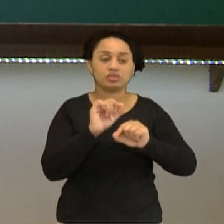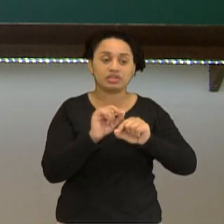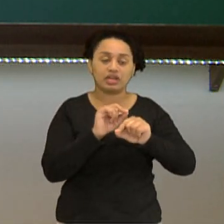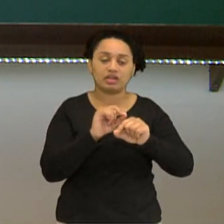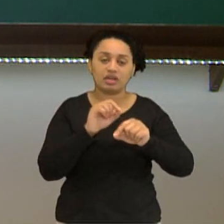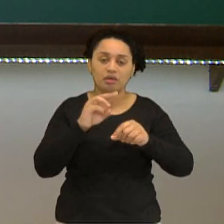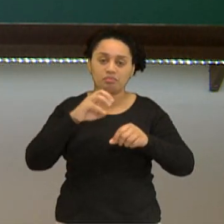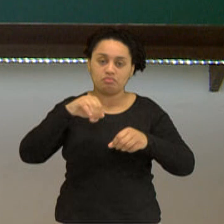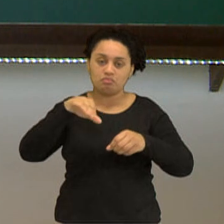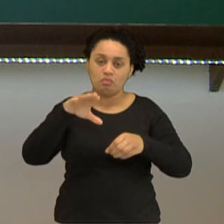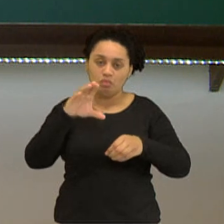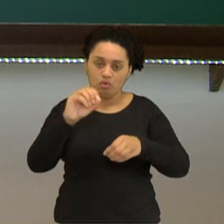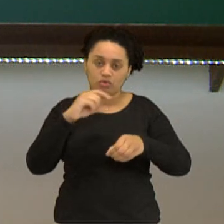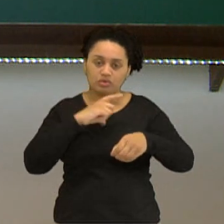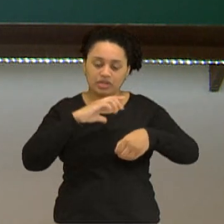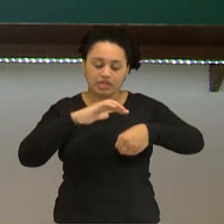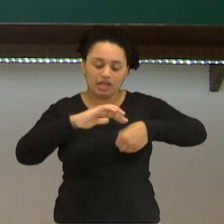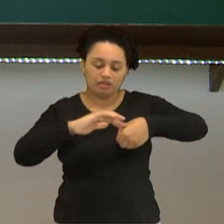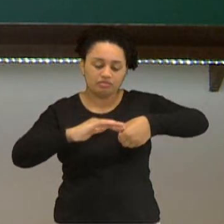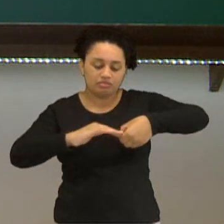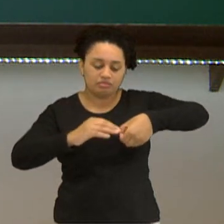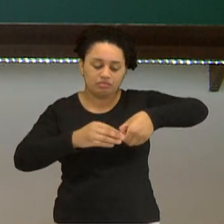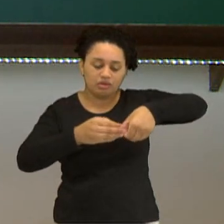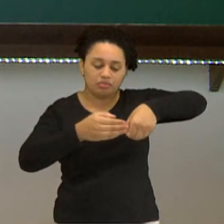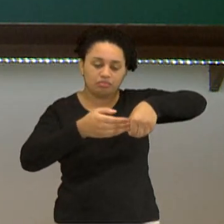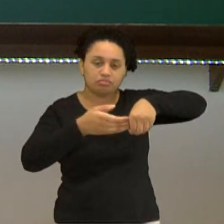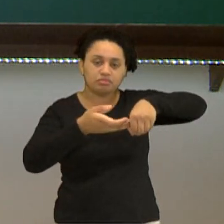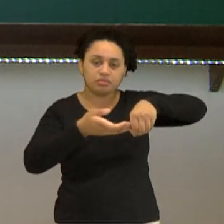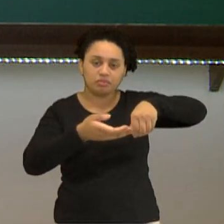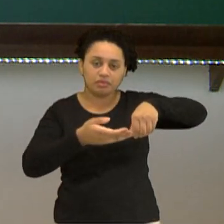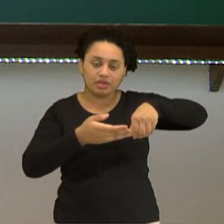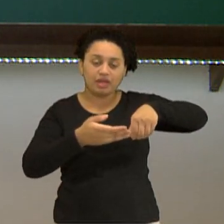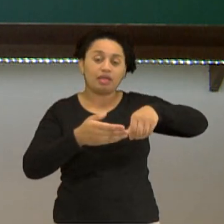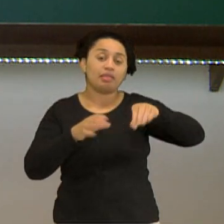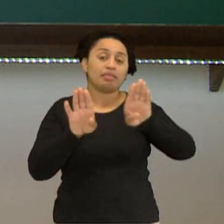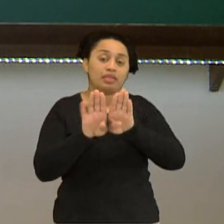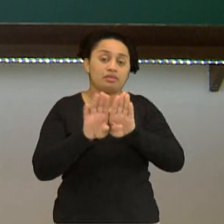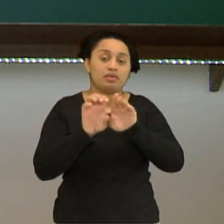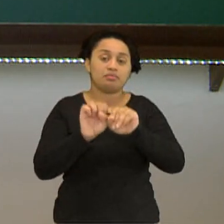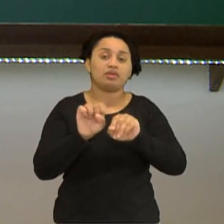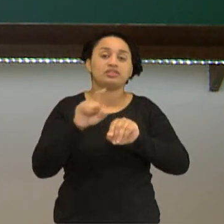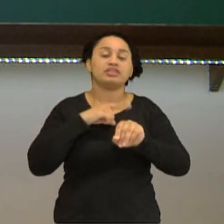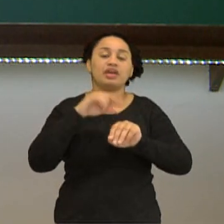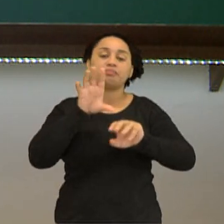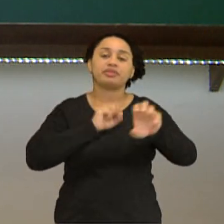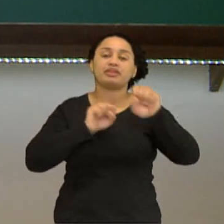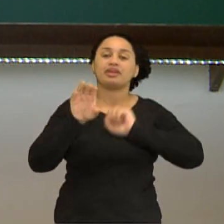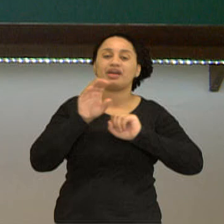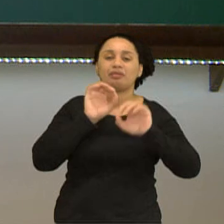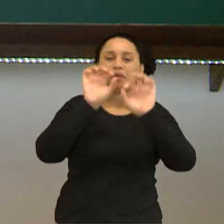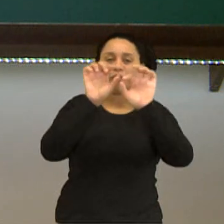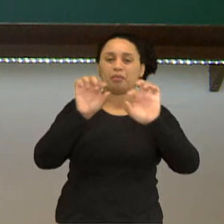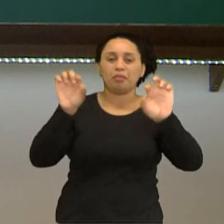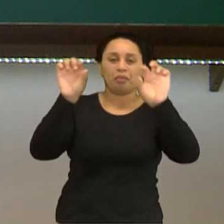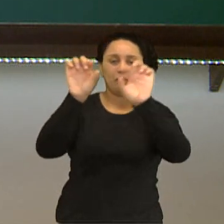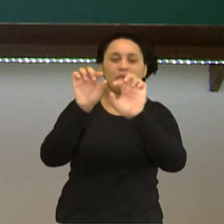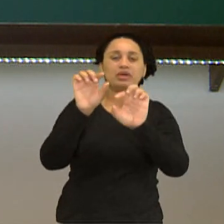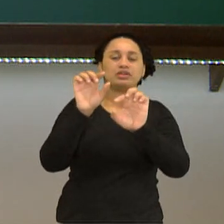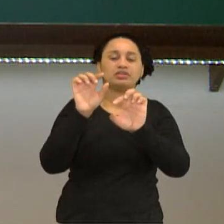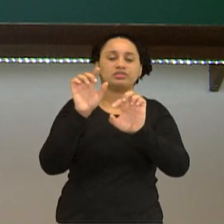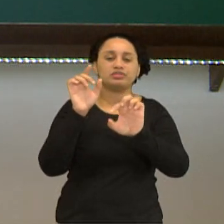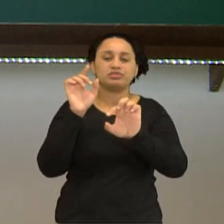mucos que se formam nas paredes respiratórias, nos órgãos respiratórios, também podem atrair micro-organismos,